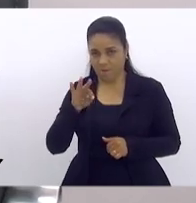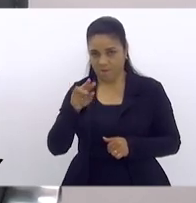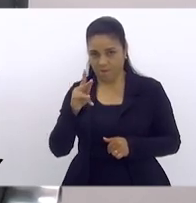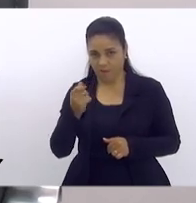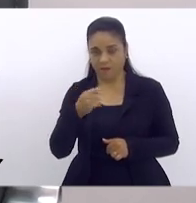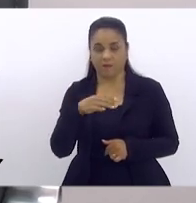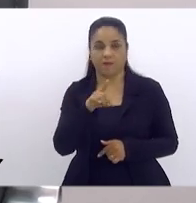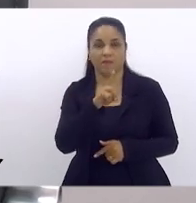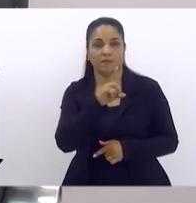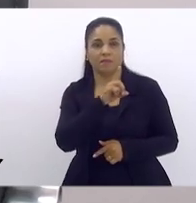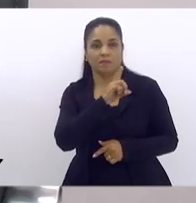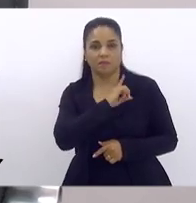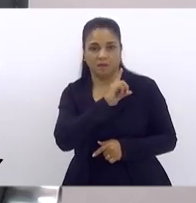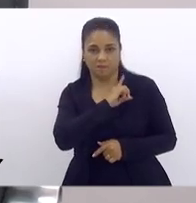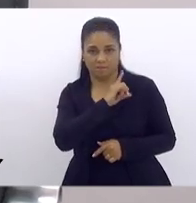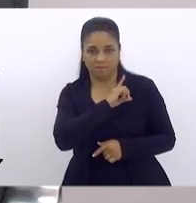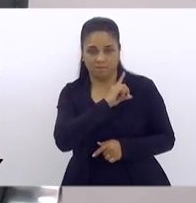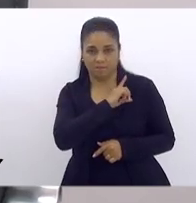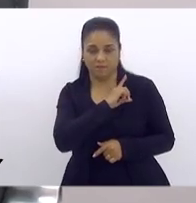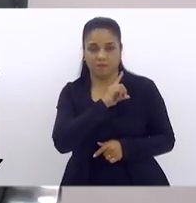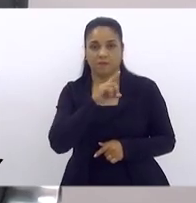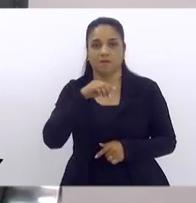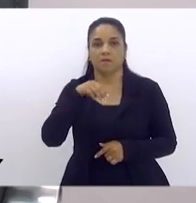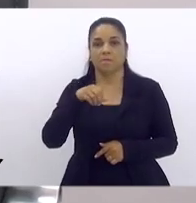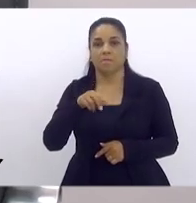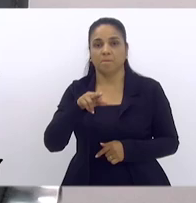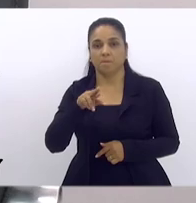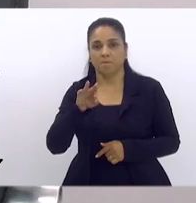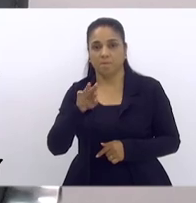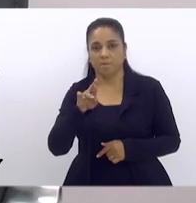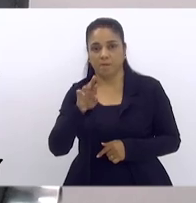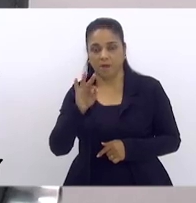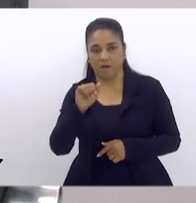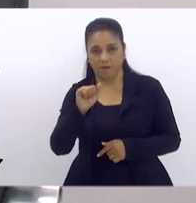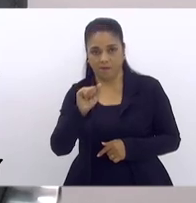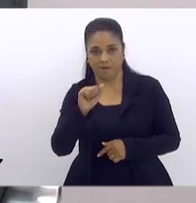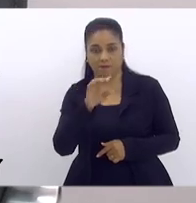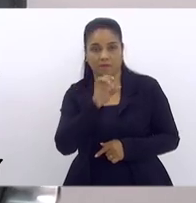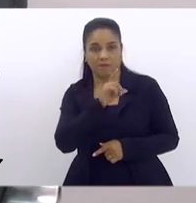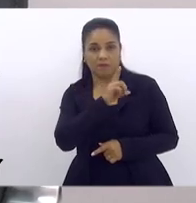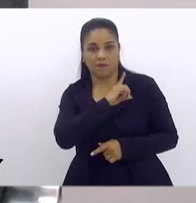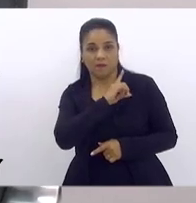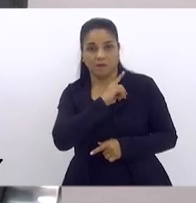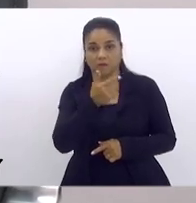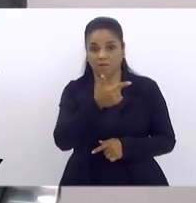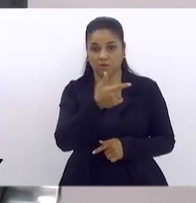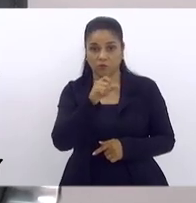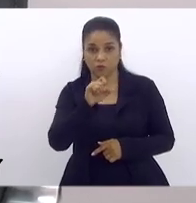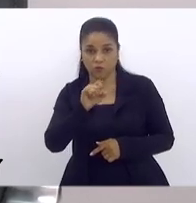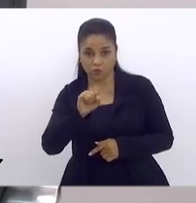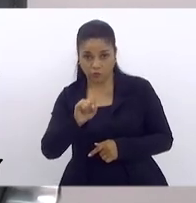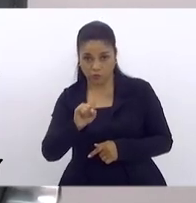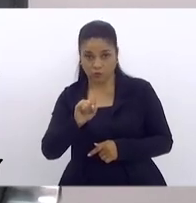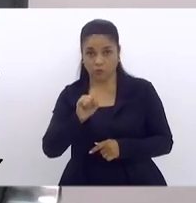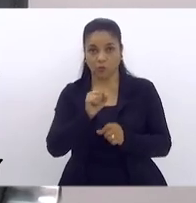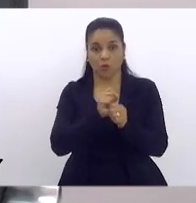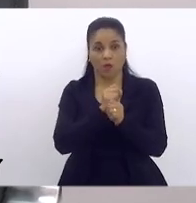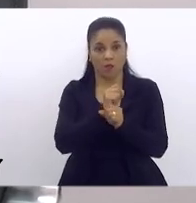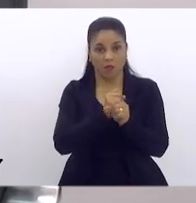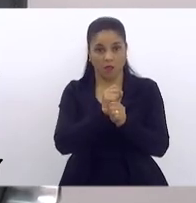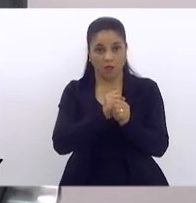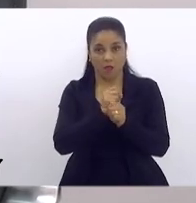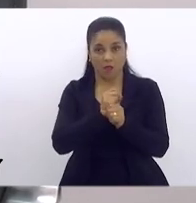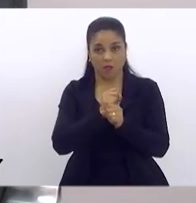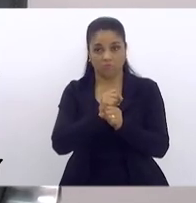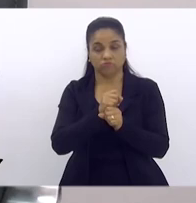delegada Marta marta delegada há 28 anos quando decidiu seu chefe quando decidiu não quando a escolher